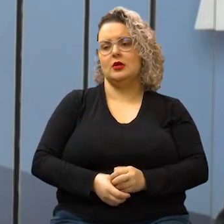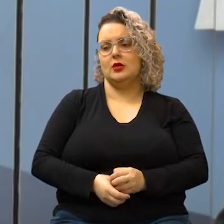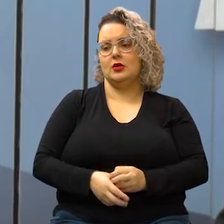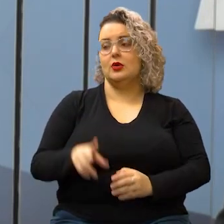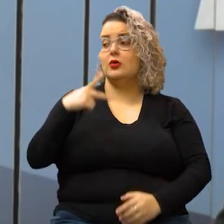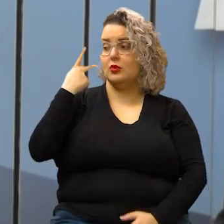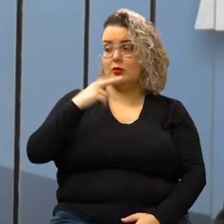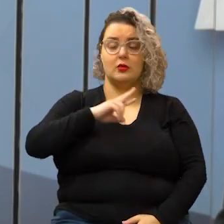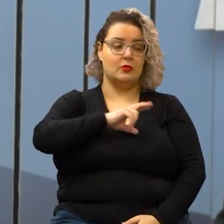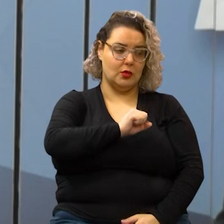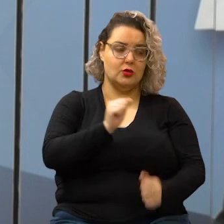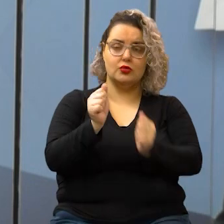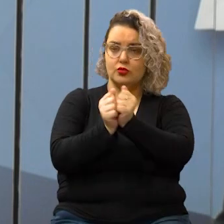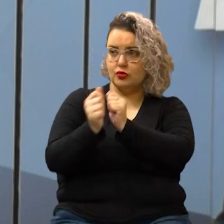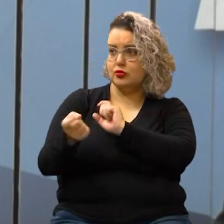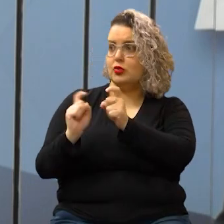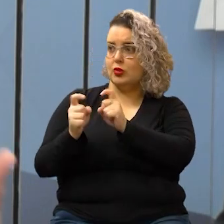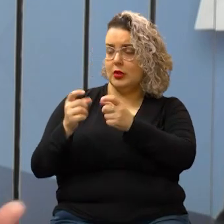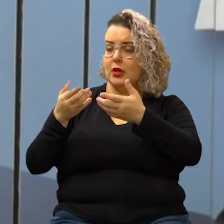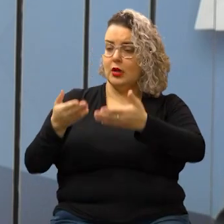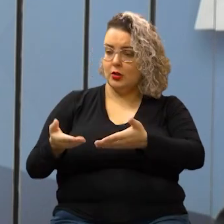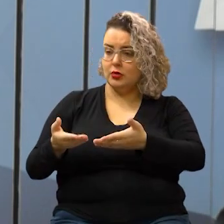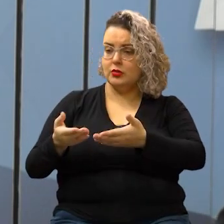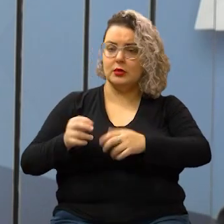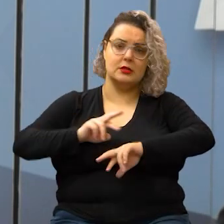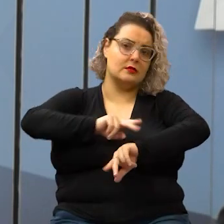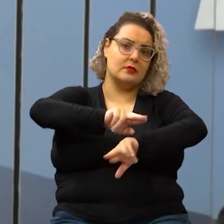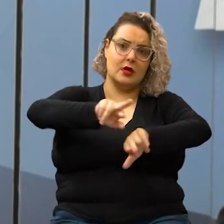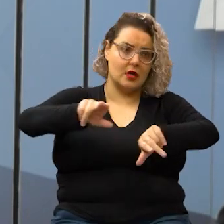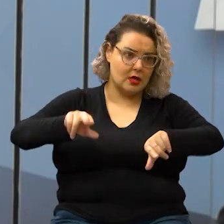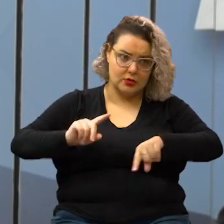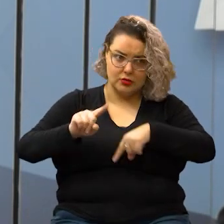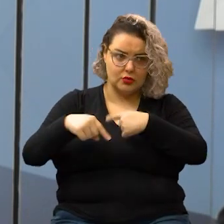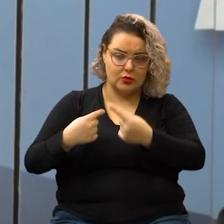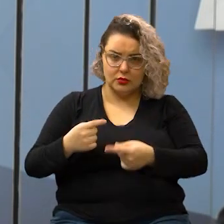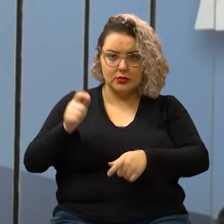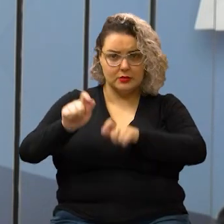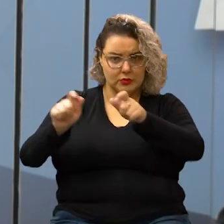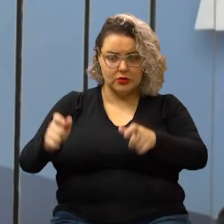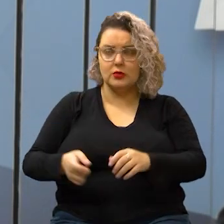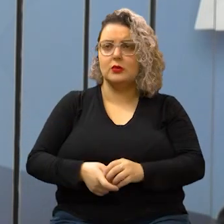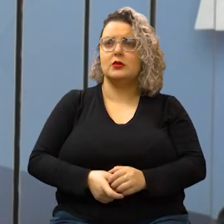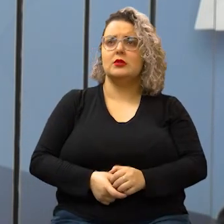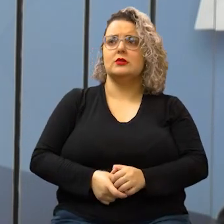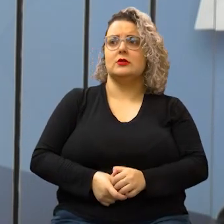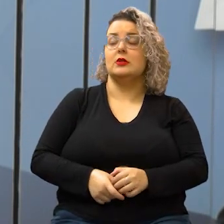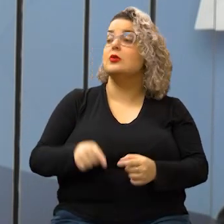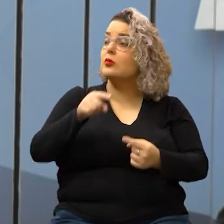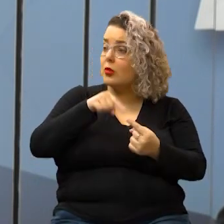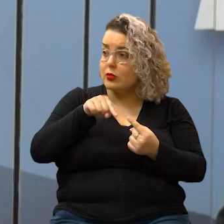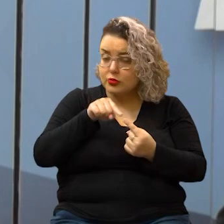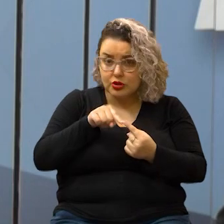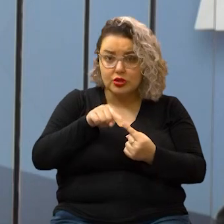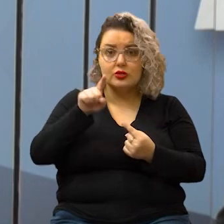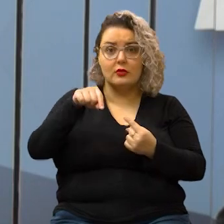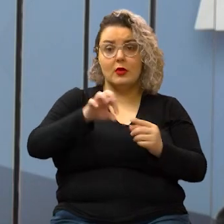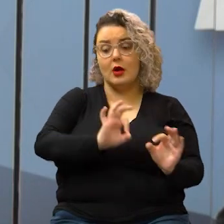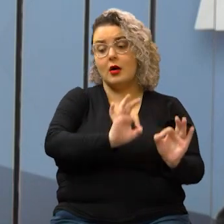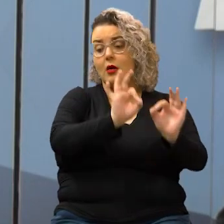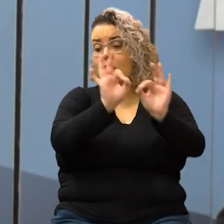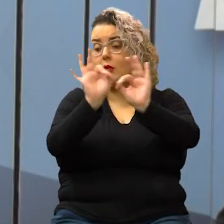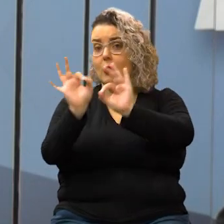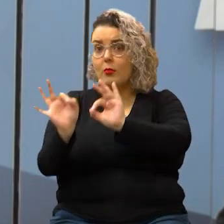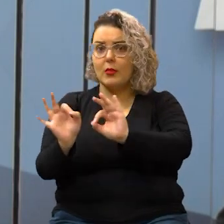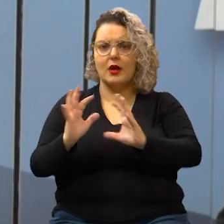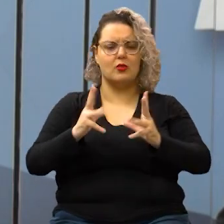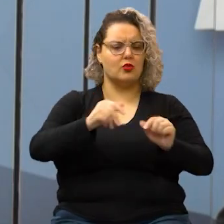vereador Rossini, né? Dentre outros, onde o objetivo é acompanhar as ações que têm